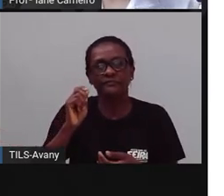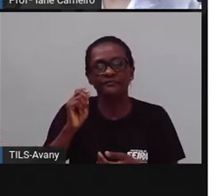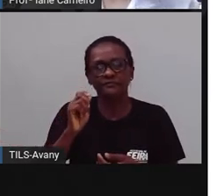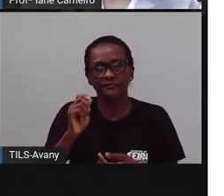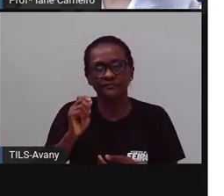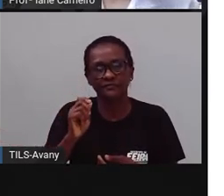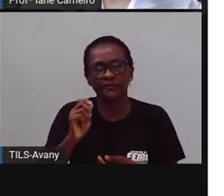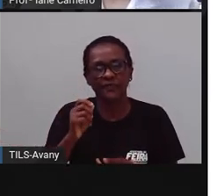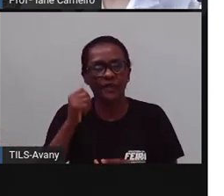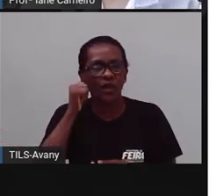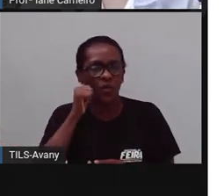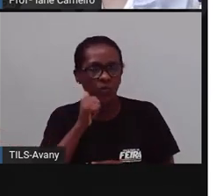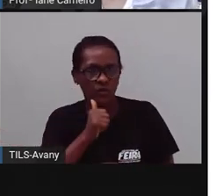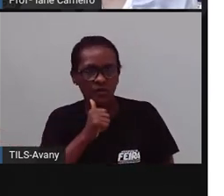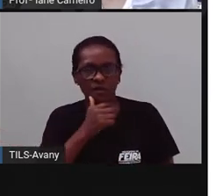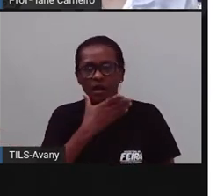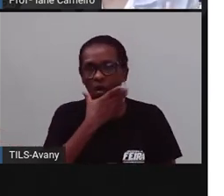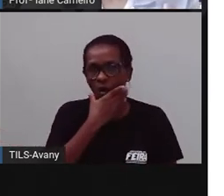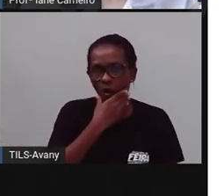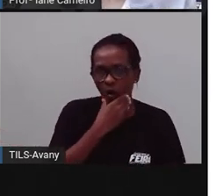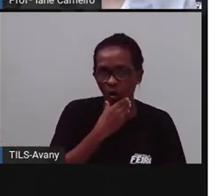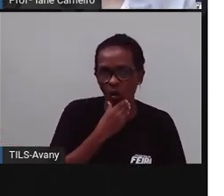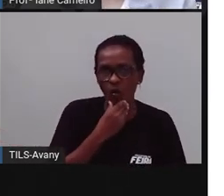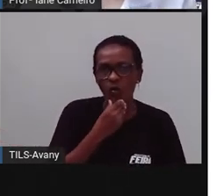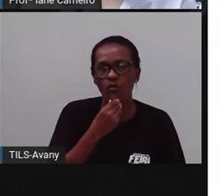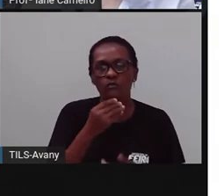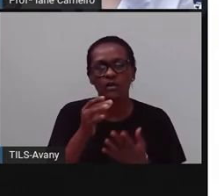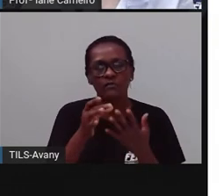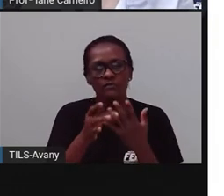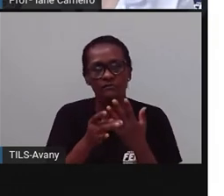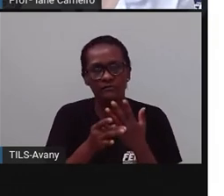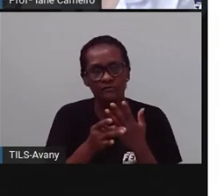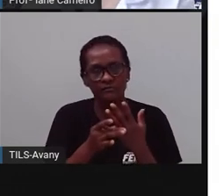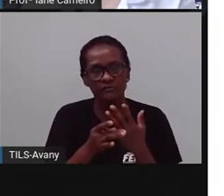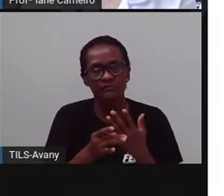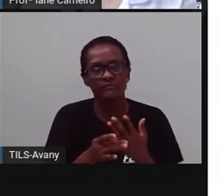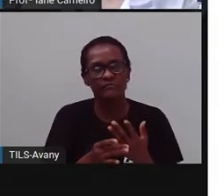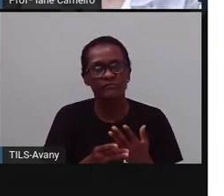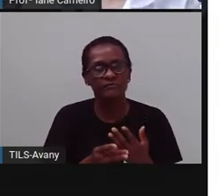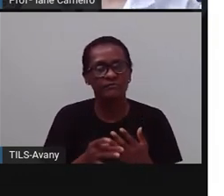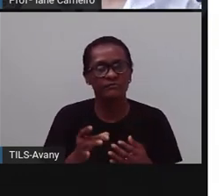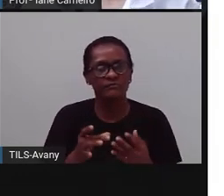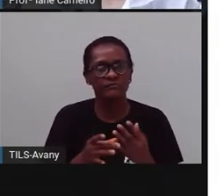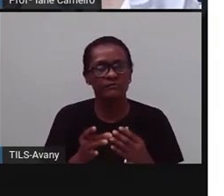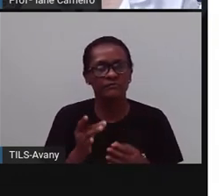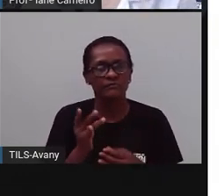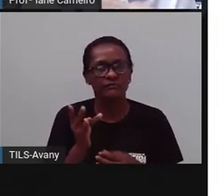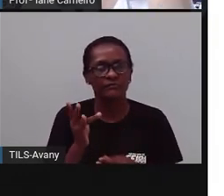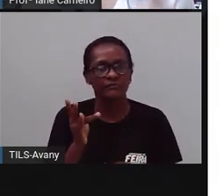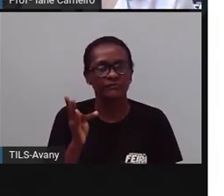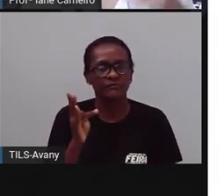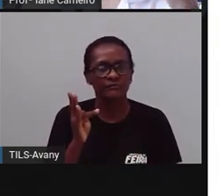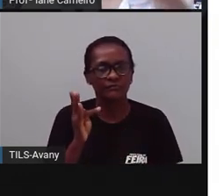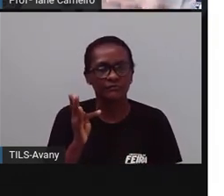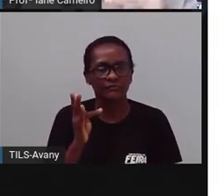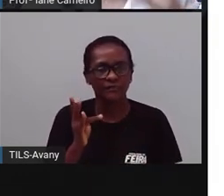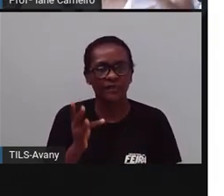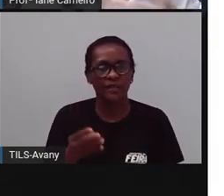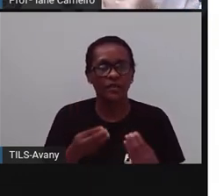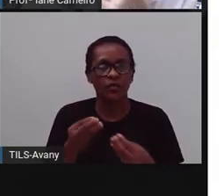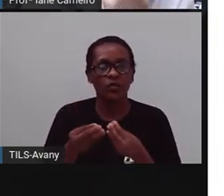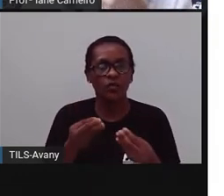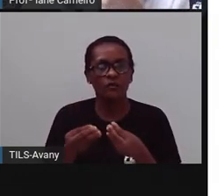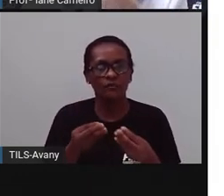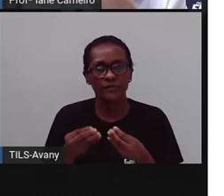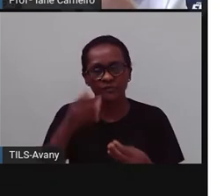da Noiva Carolina e do noivo Marcos né E como convidados saber a onde